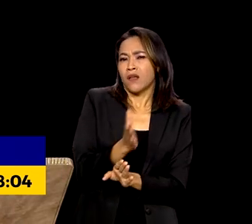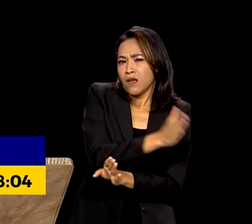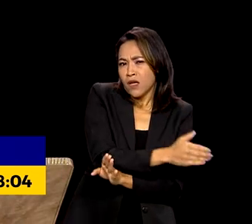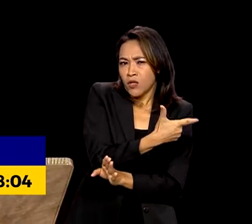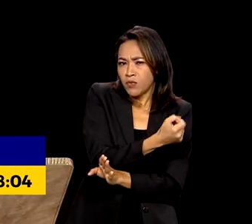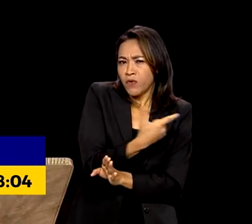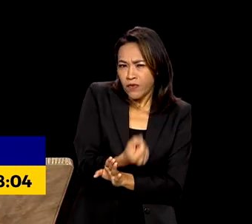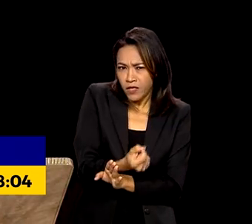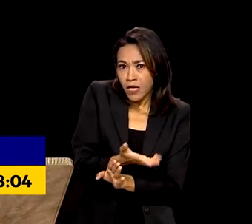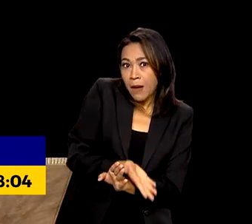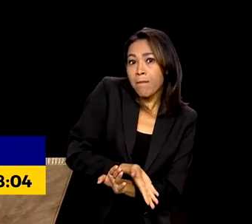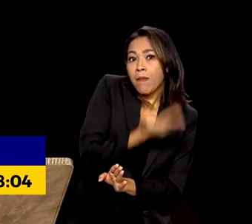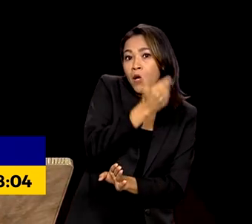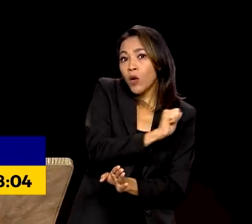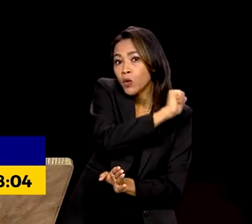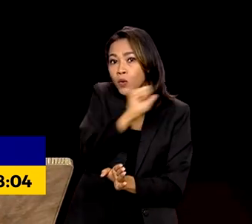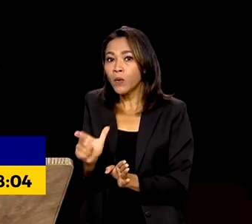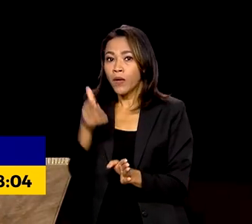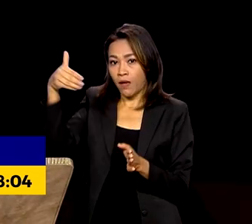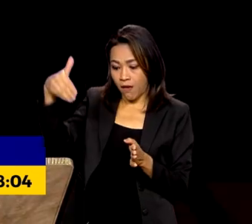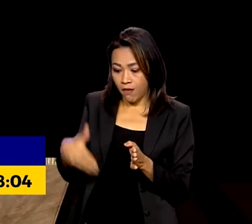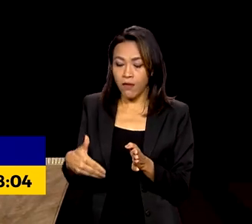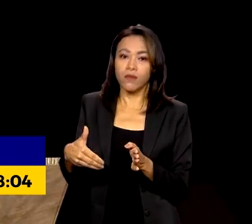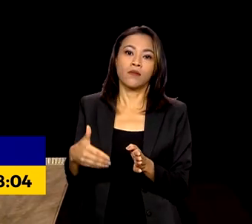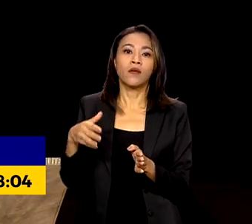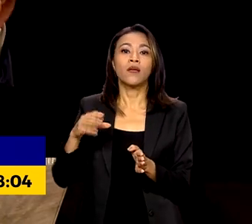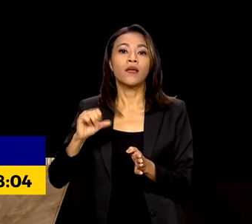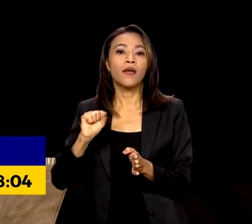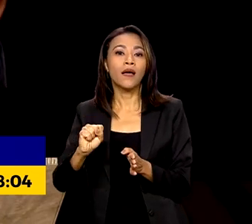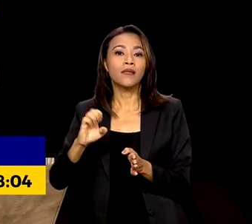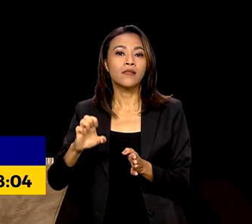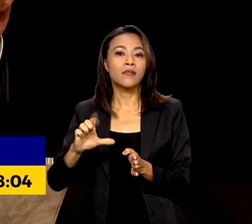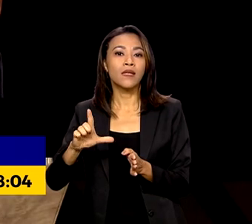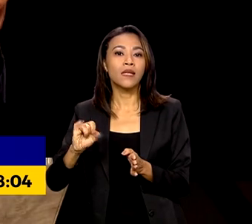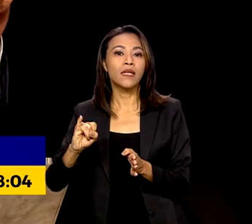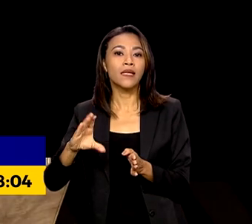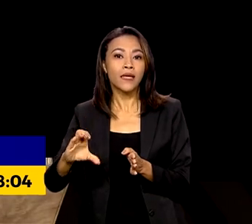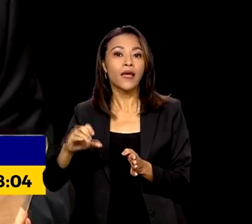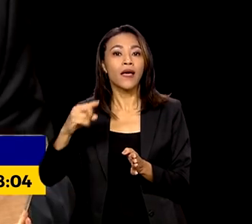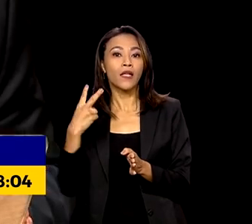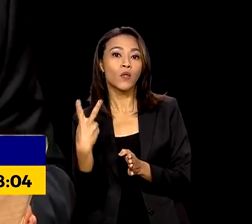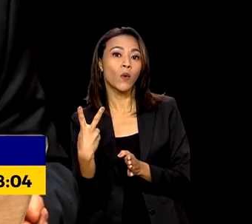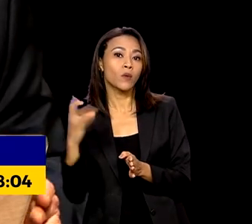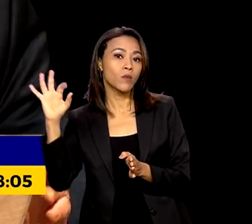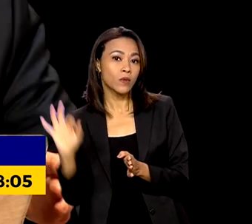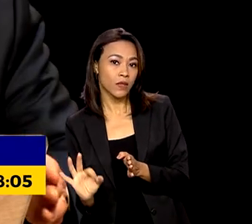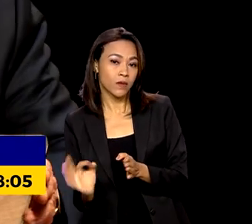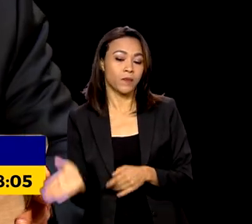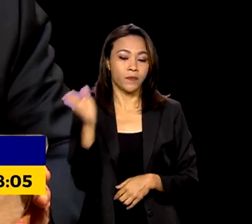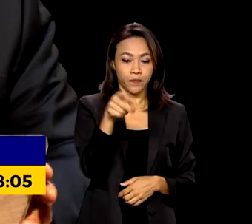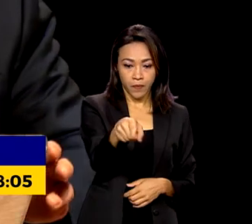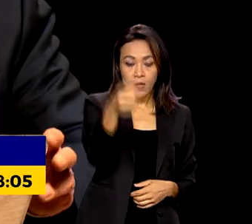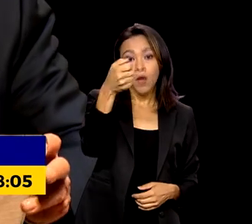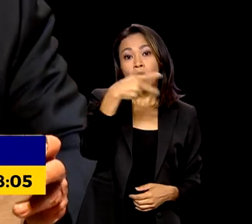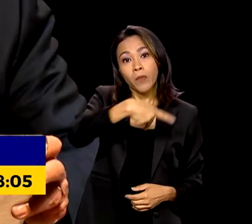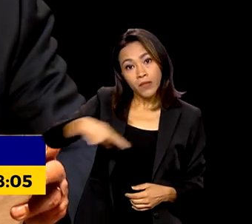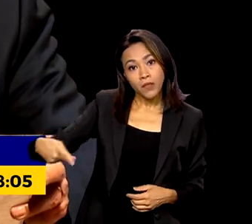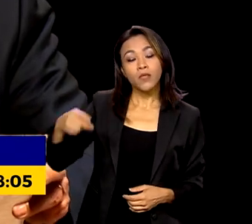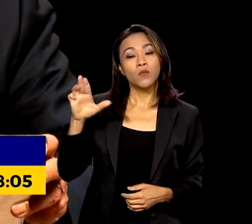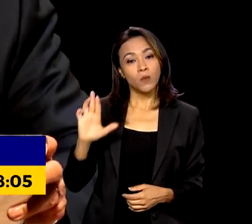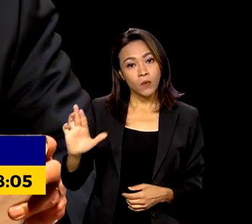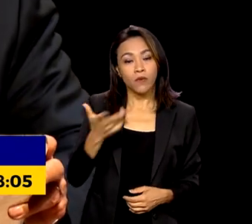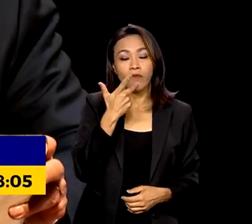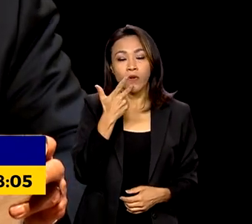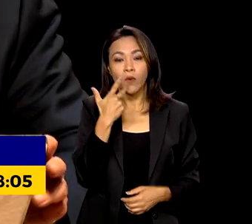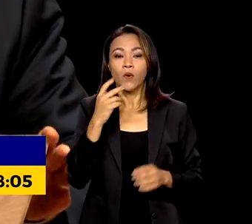que essa e a taxa Selic era 2%. O presidente Lula falou em recuperação